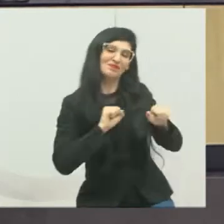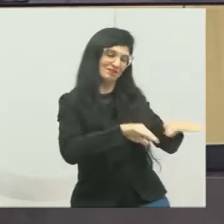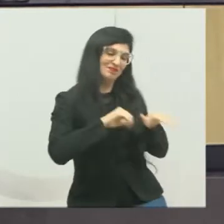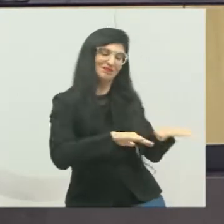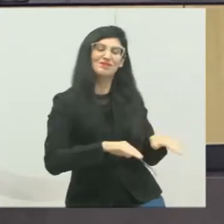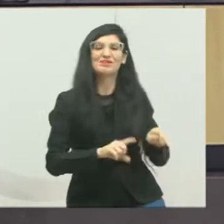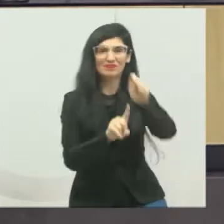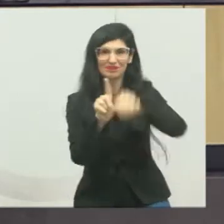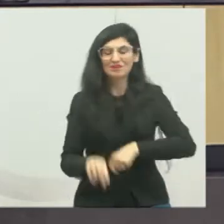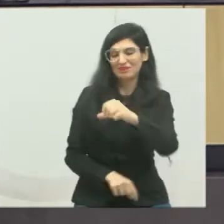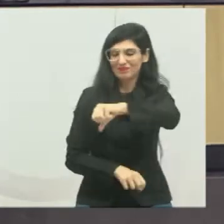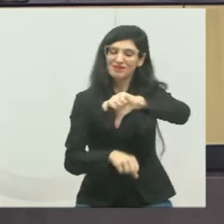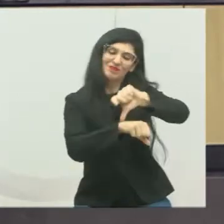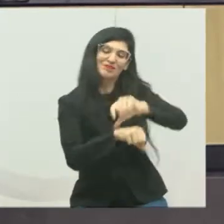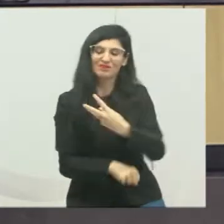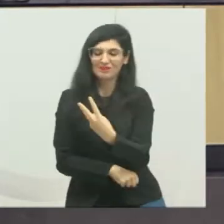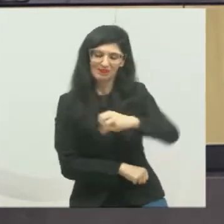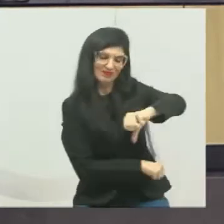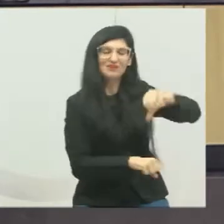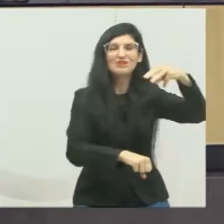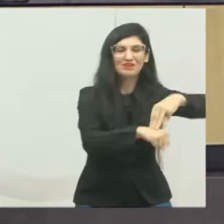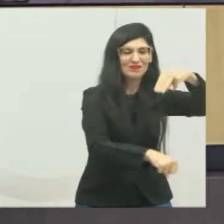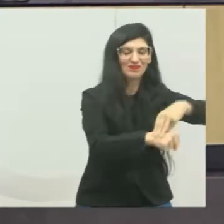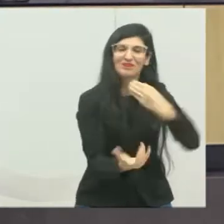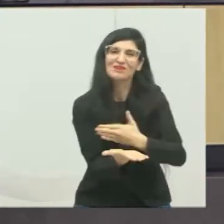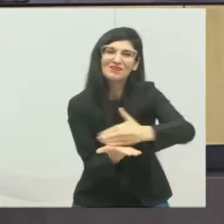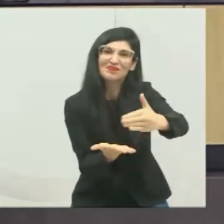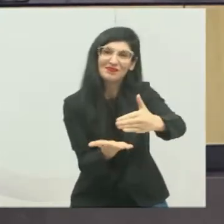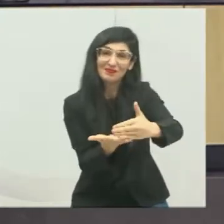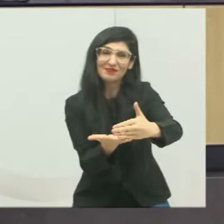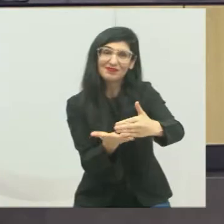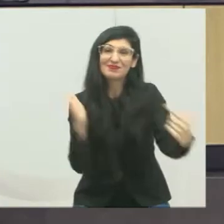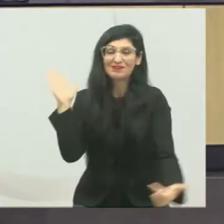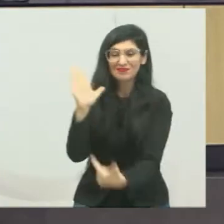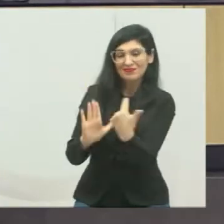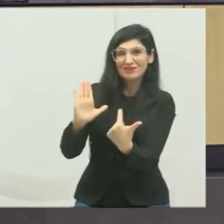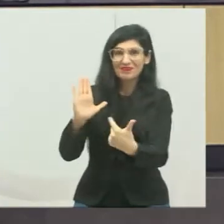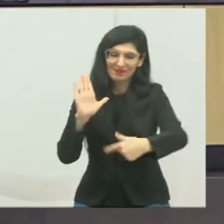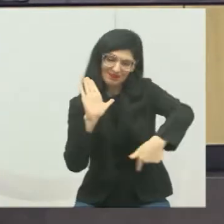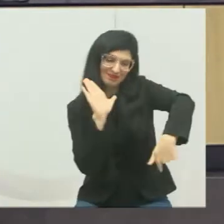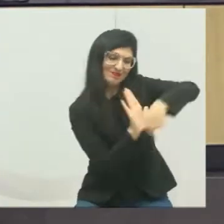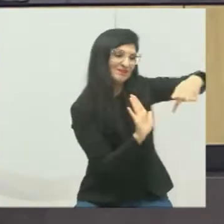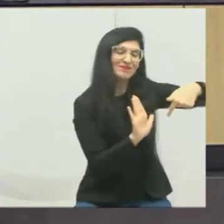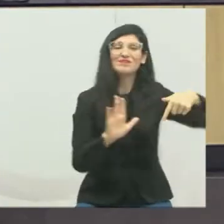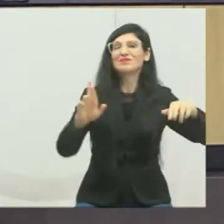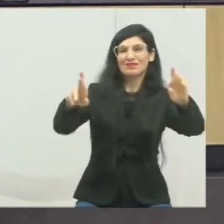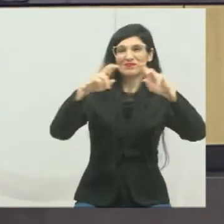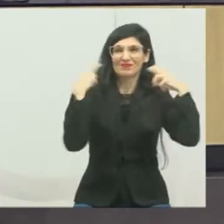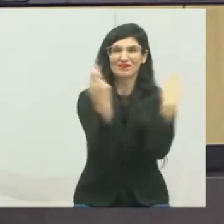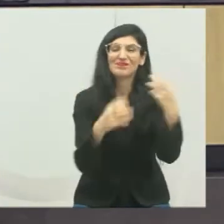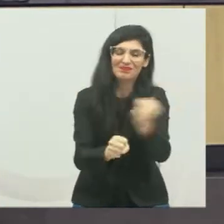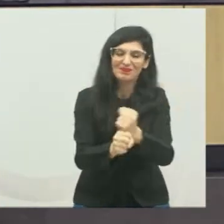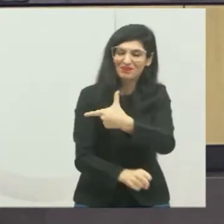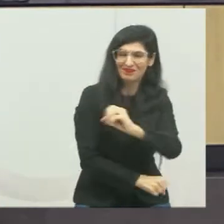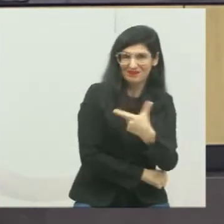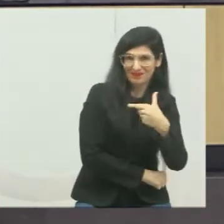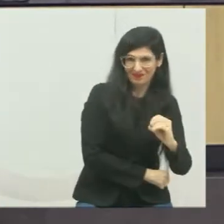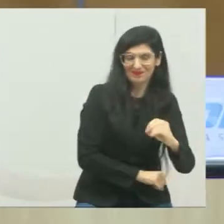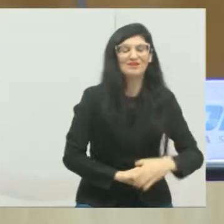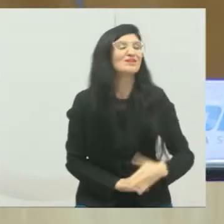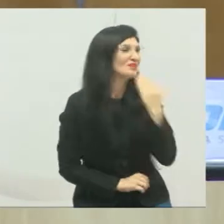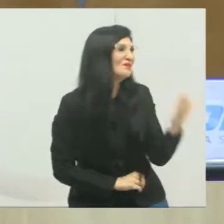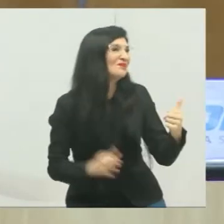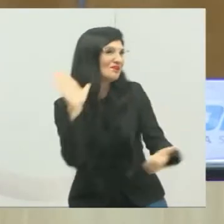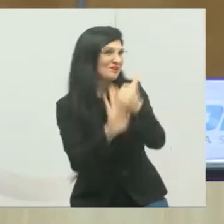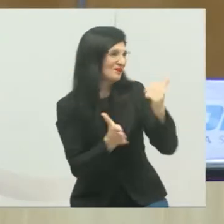setembro, às 9h39, para darmos início à 27ª sessão ordinária do ano 2020, solicito